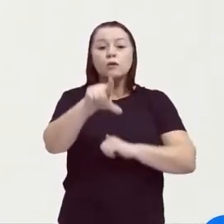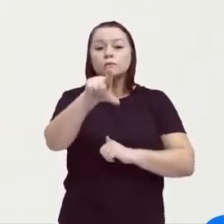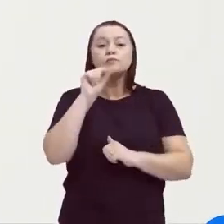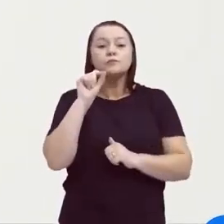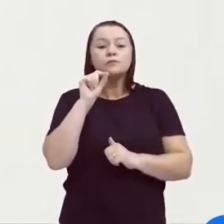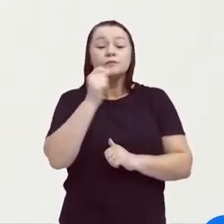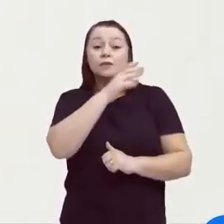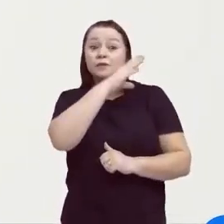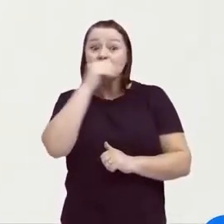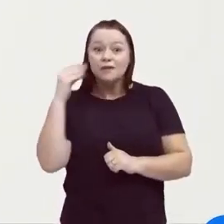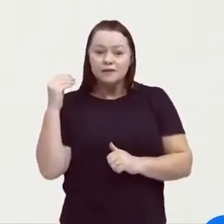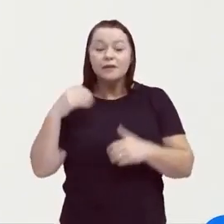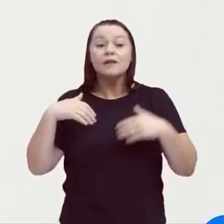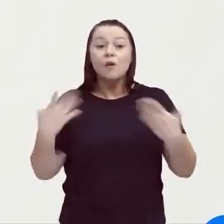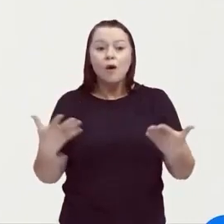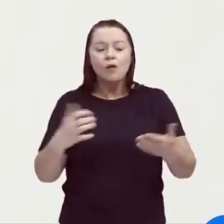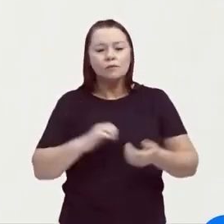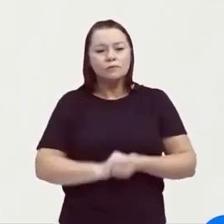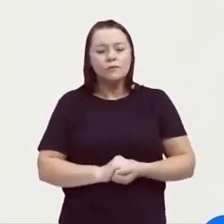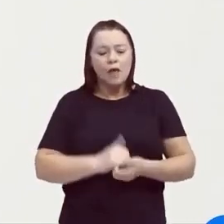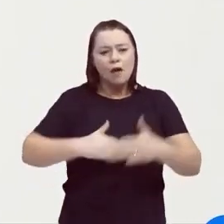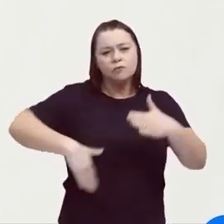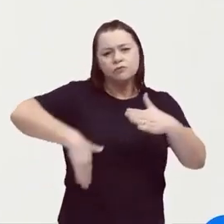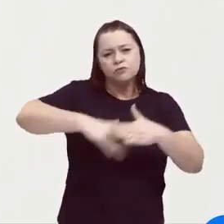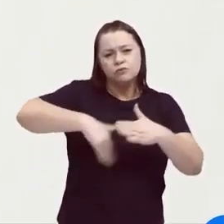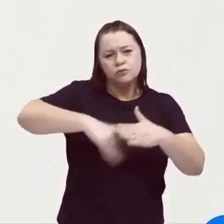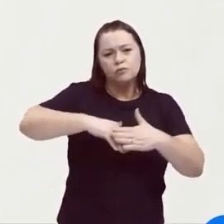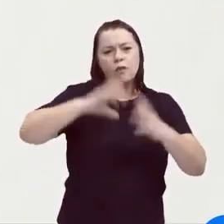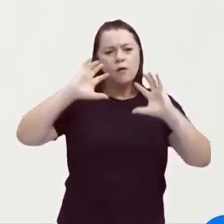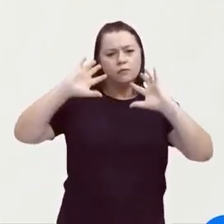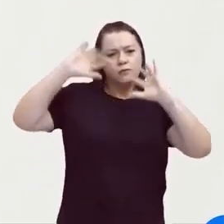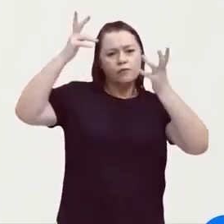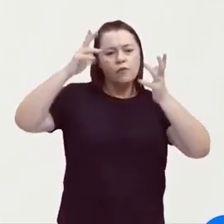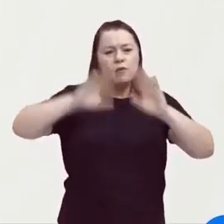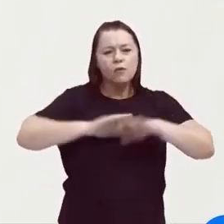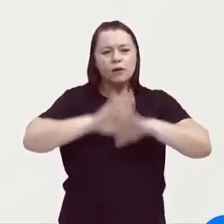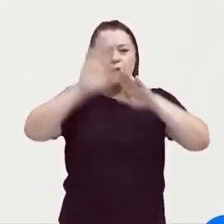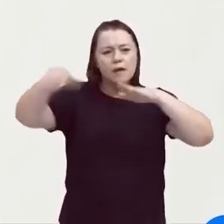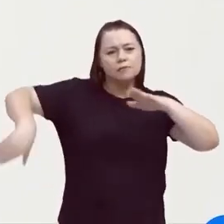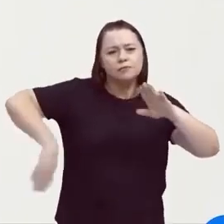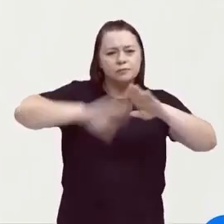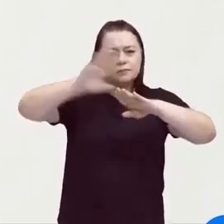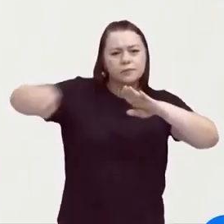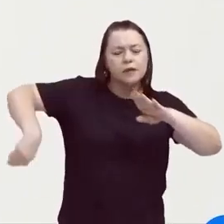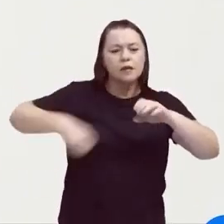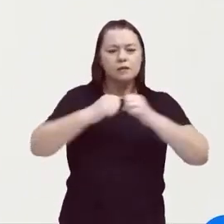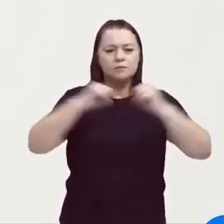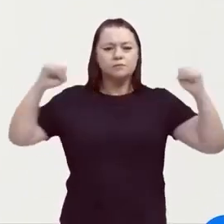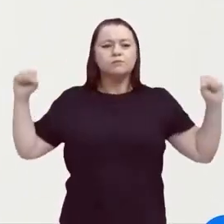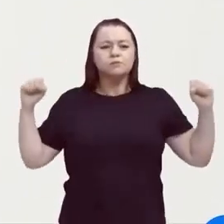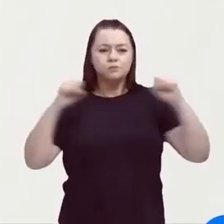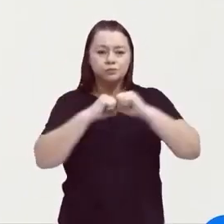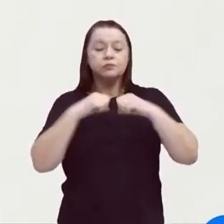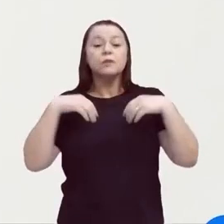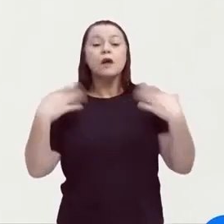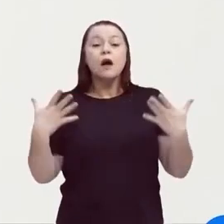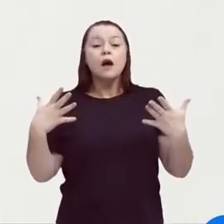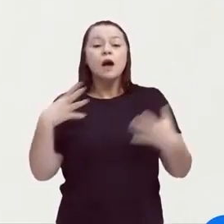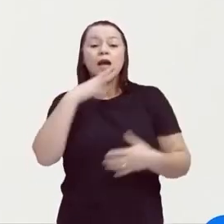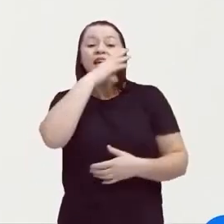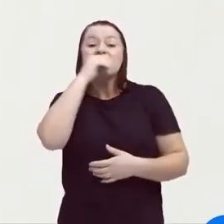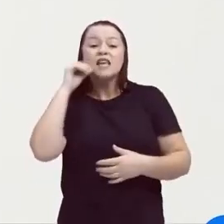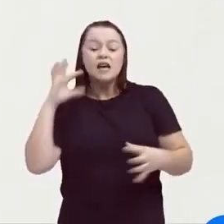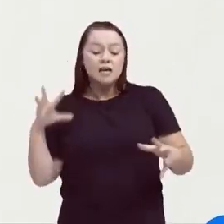Olha aí a tabela. Esportes: futebol, vôlei, natação, ginástica. Total de crianças: